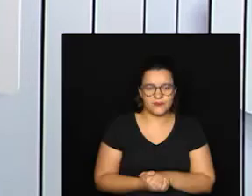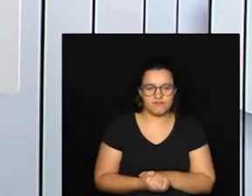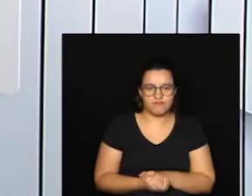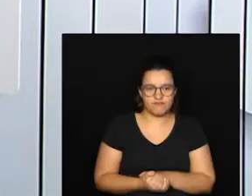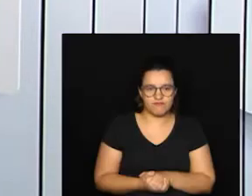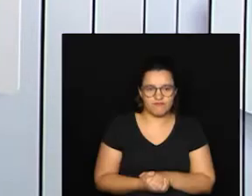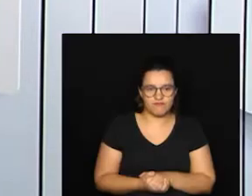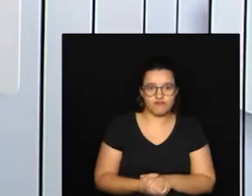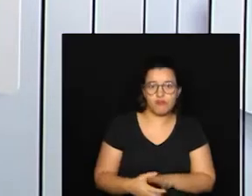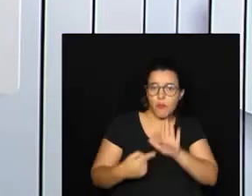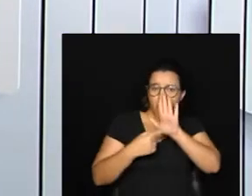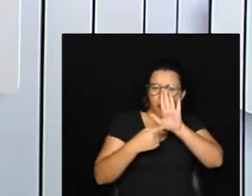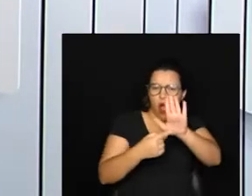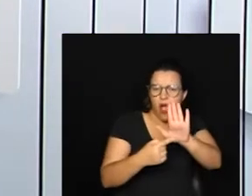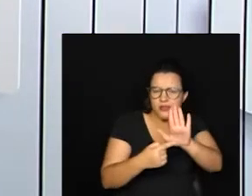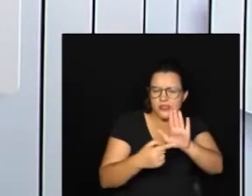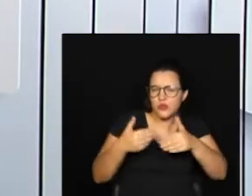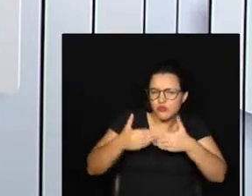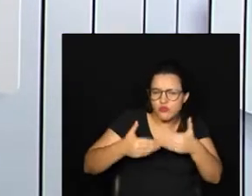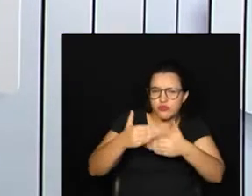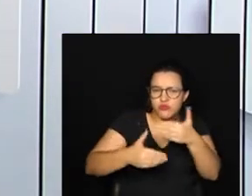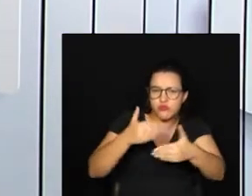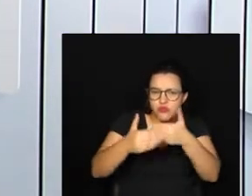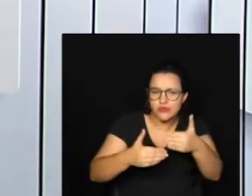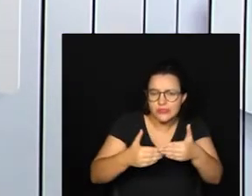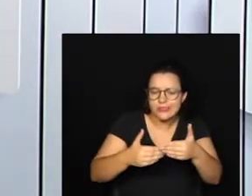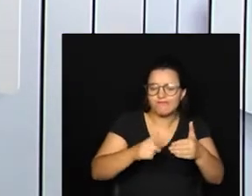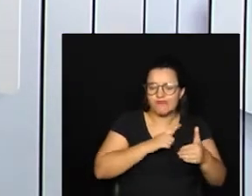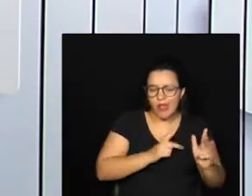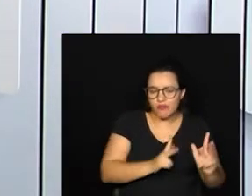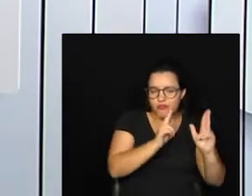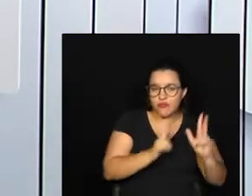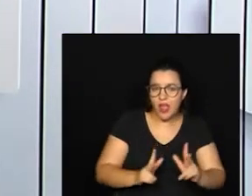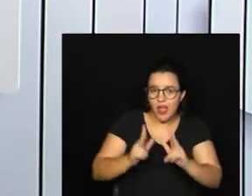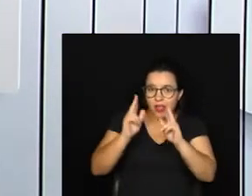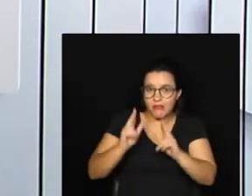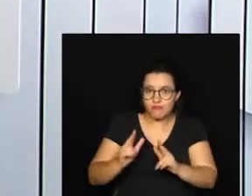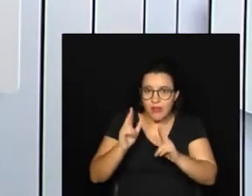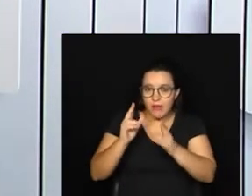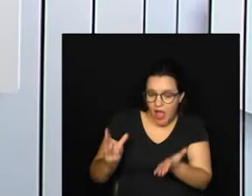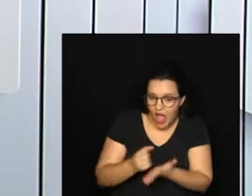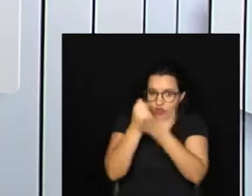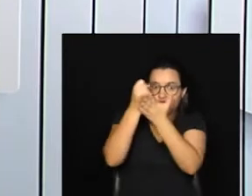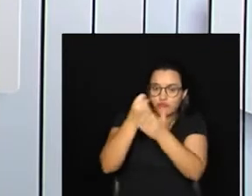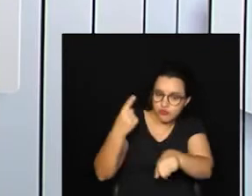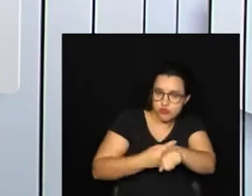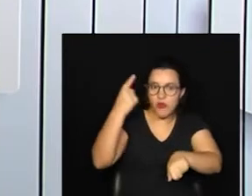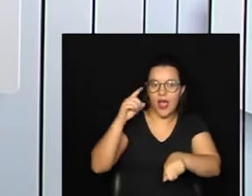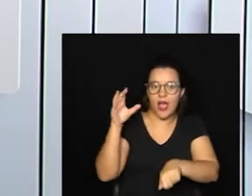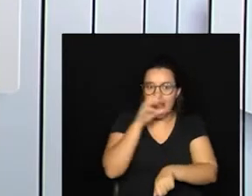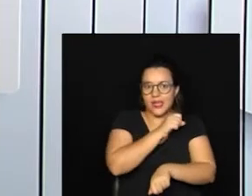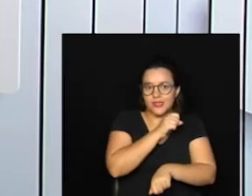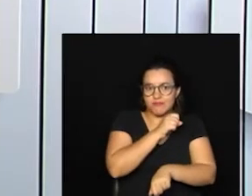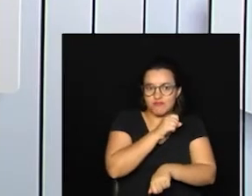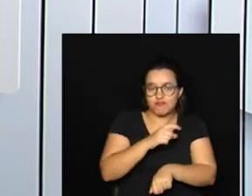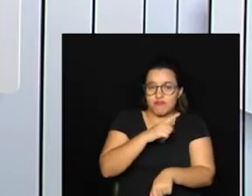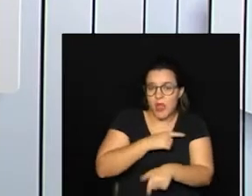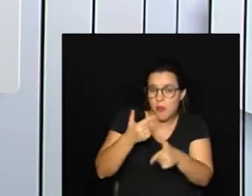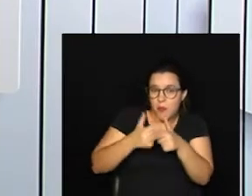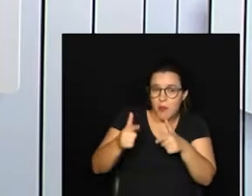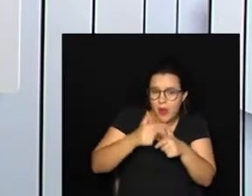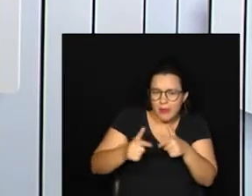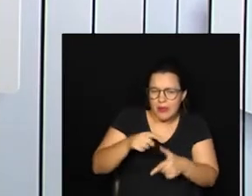Mais um capítulo agora da nossa série de primeiros socorros, hoje falando sobre acidentes com